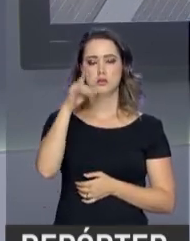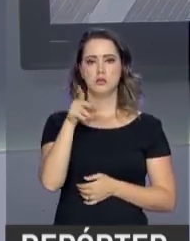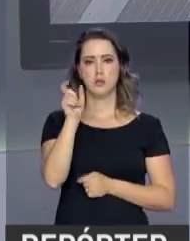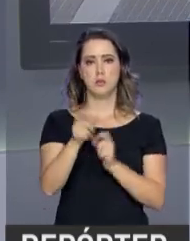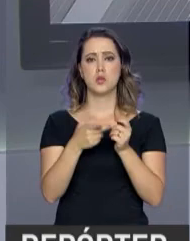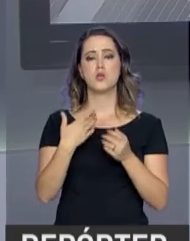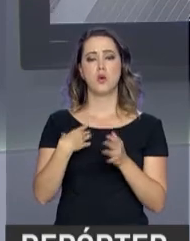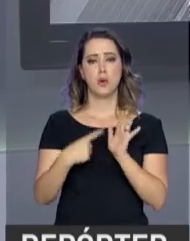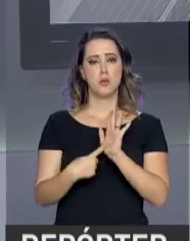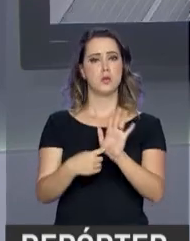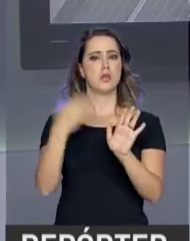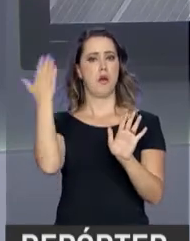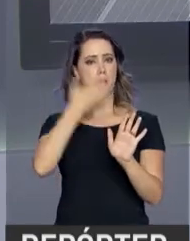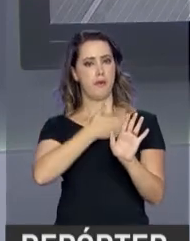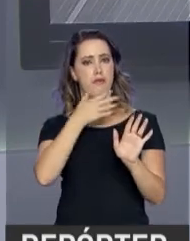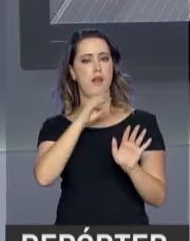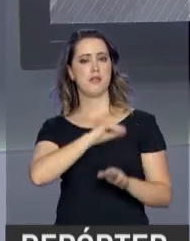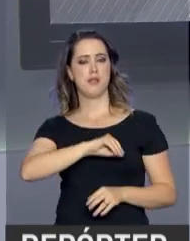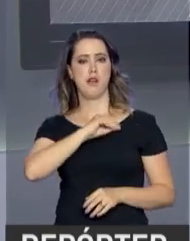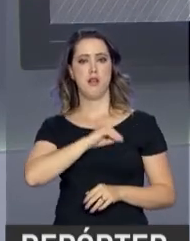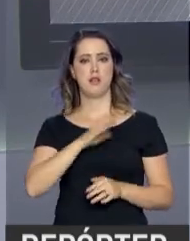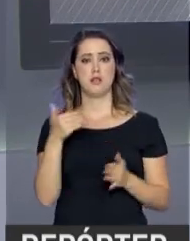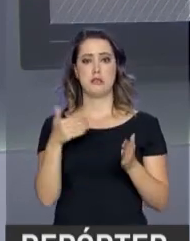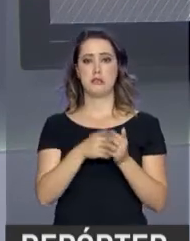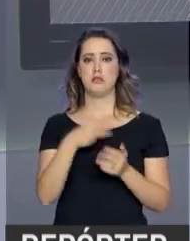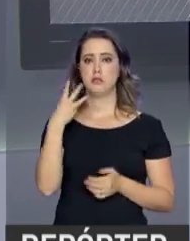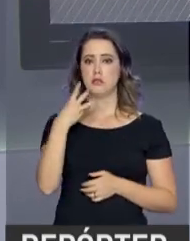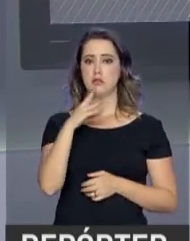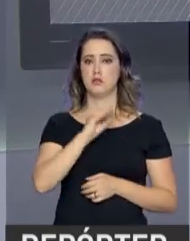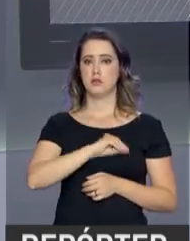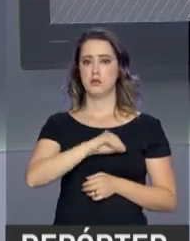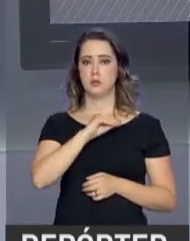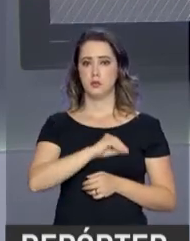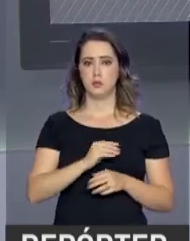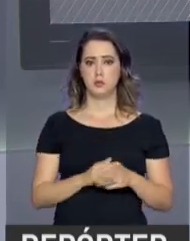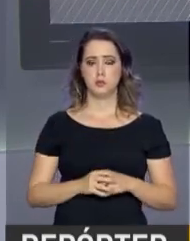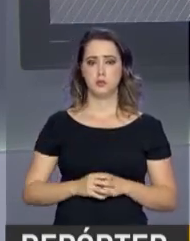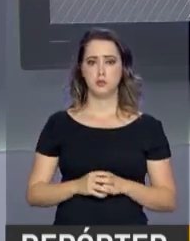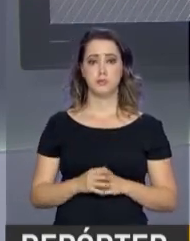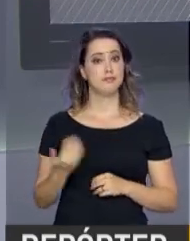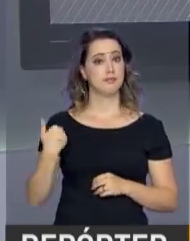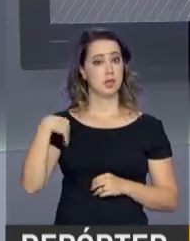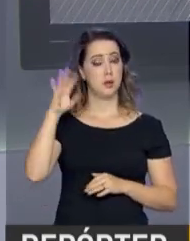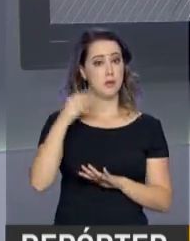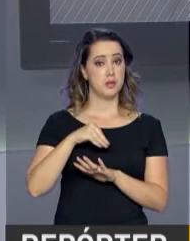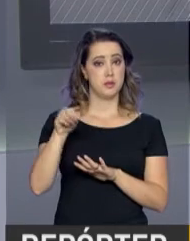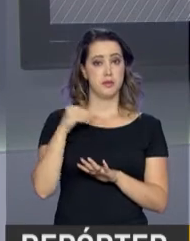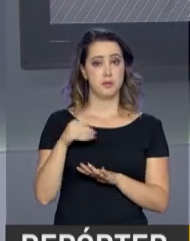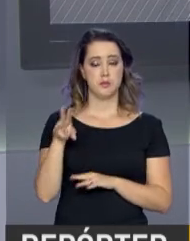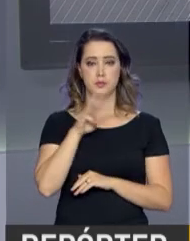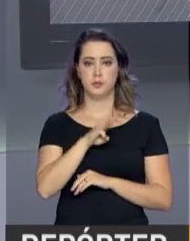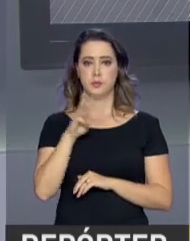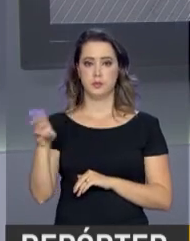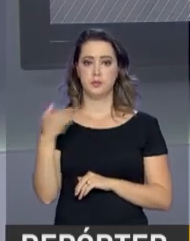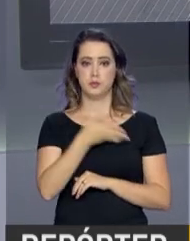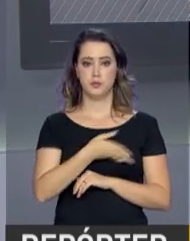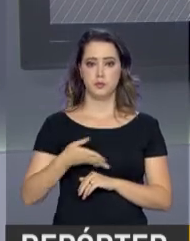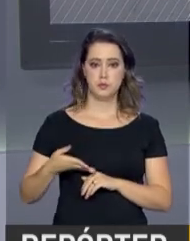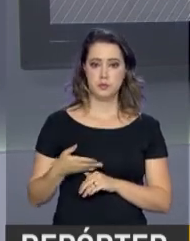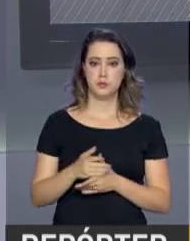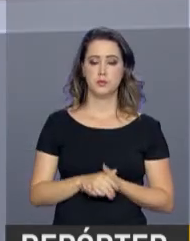quem comprovar renda per capita mensal familiar de até três salários mínimos mais informações na página do